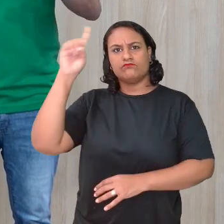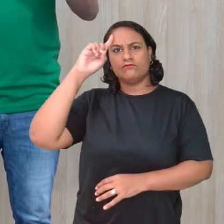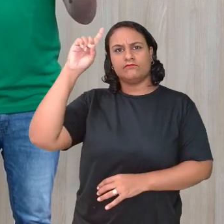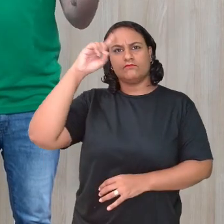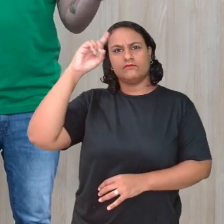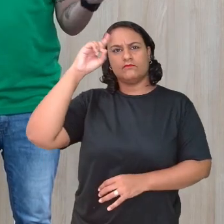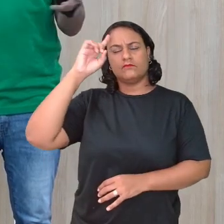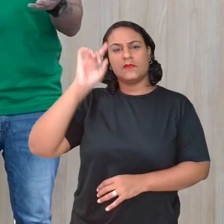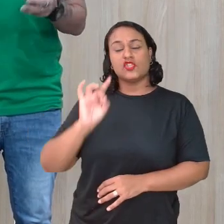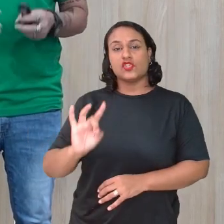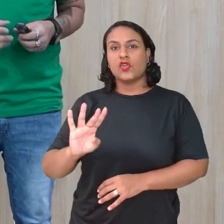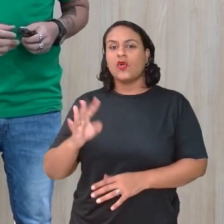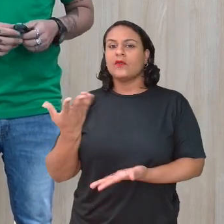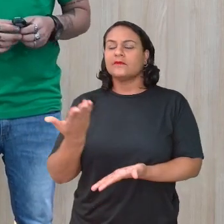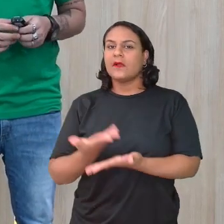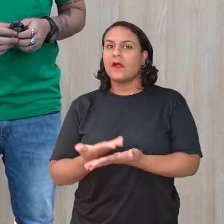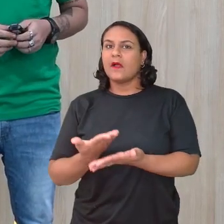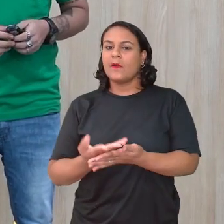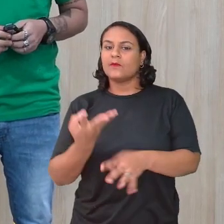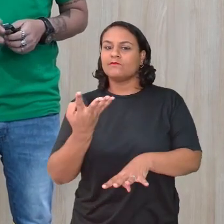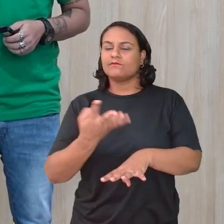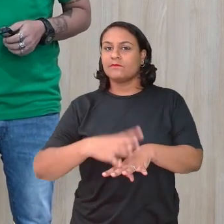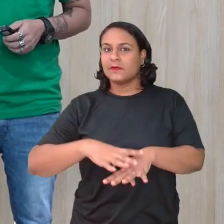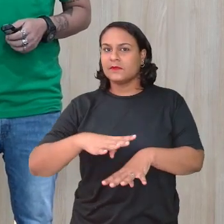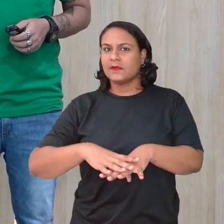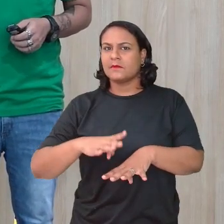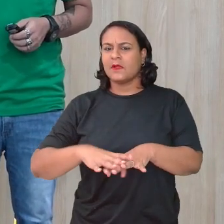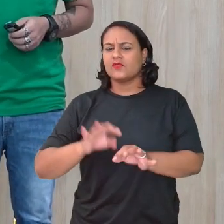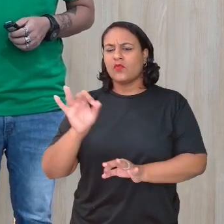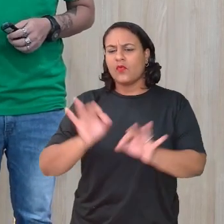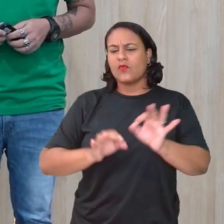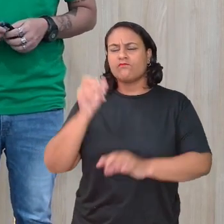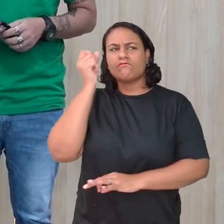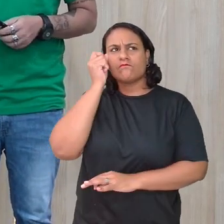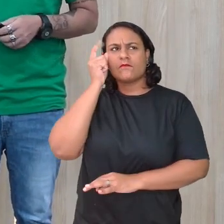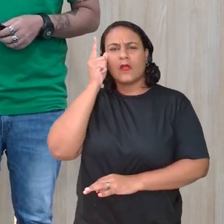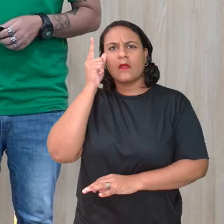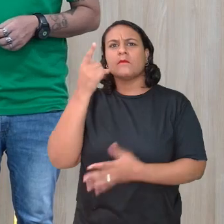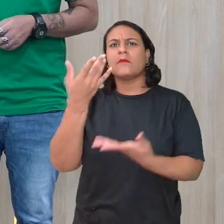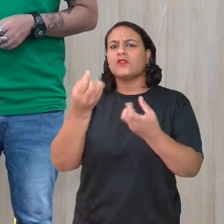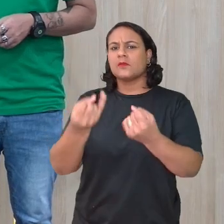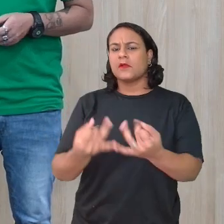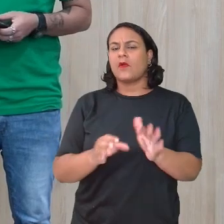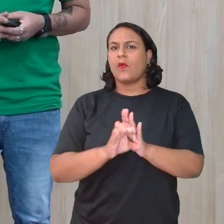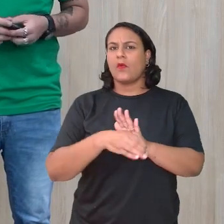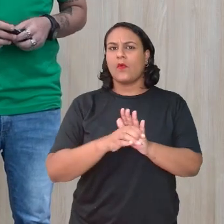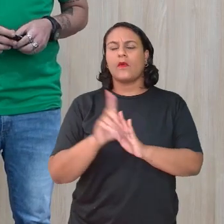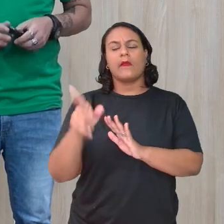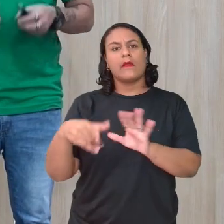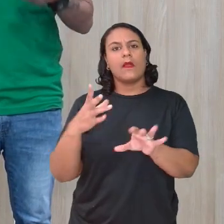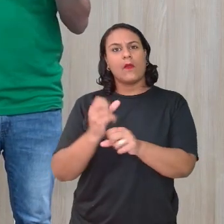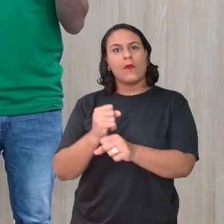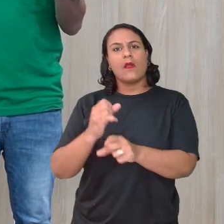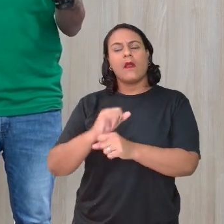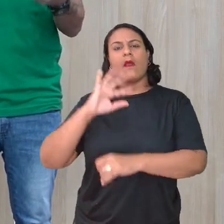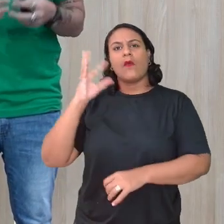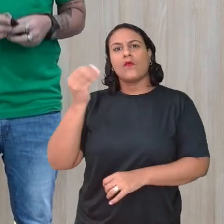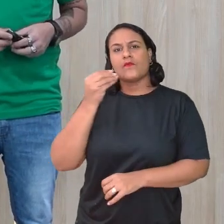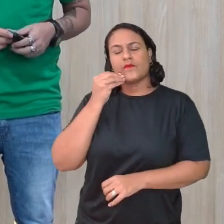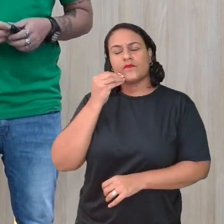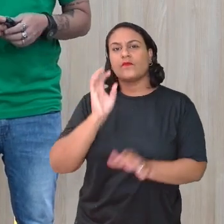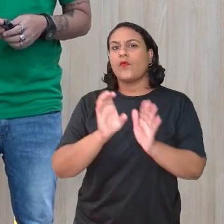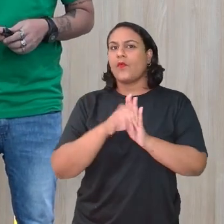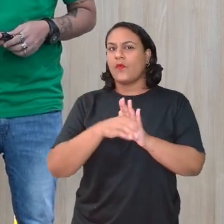a gente apenas na aula de matemática organiza essas ideias para falar de um conceito que é o cálculo das probabilidades, que é o